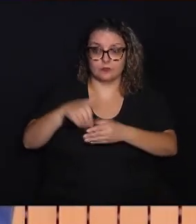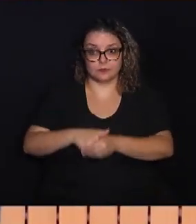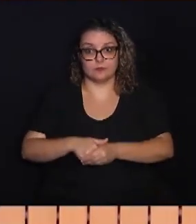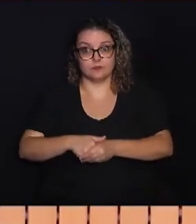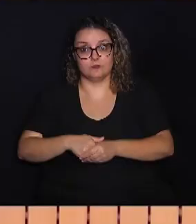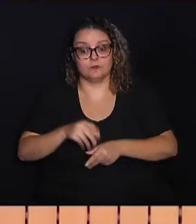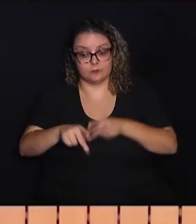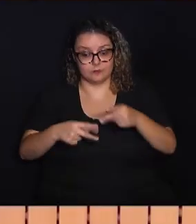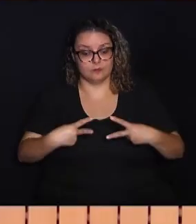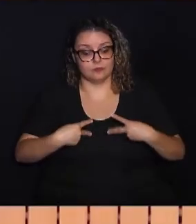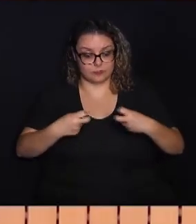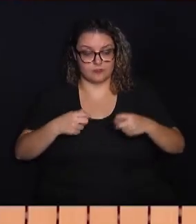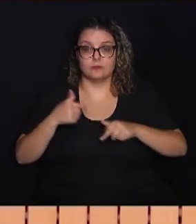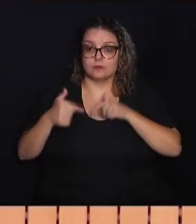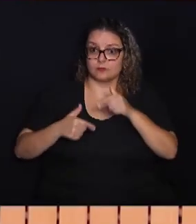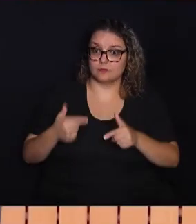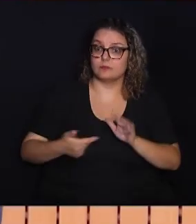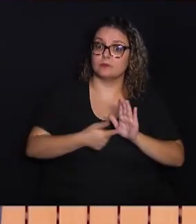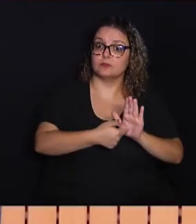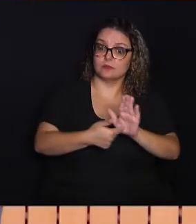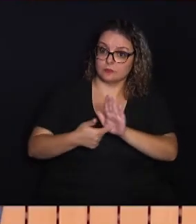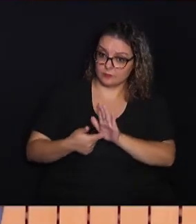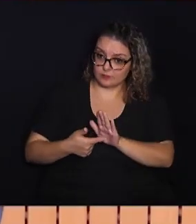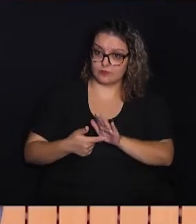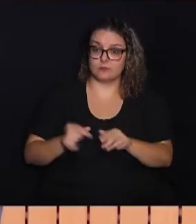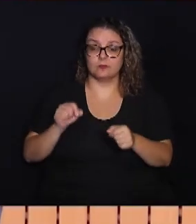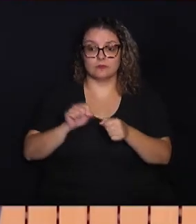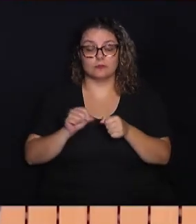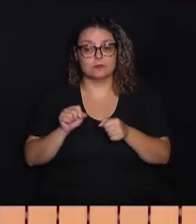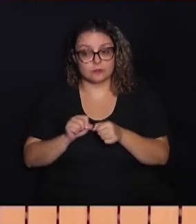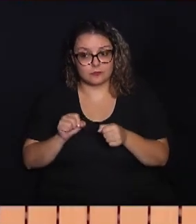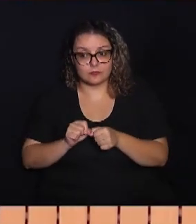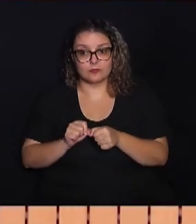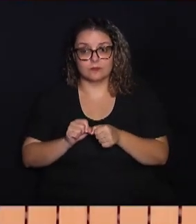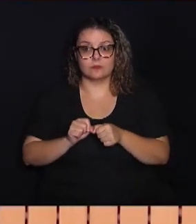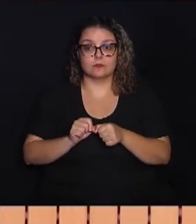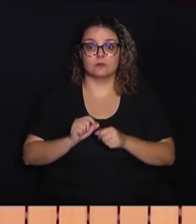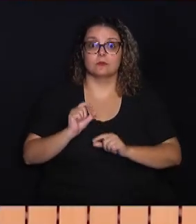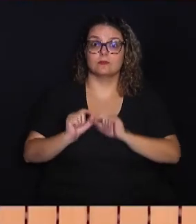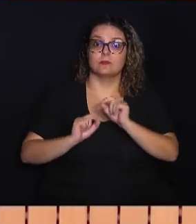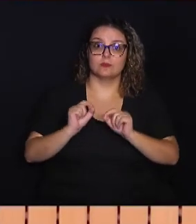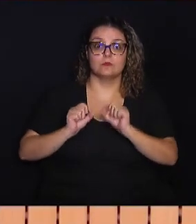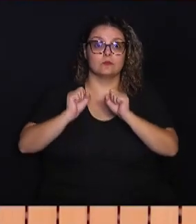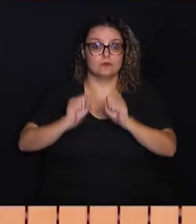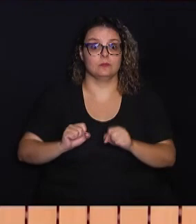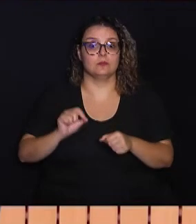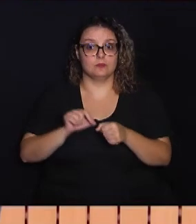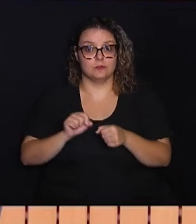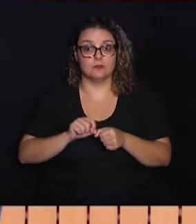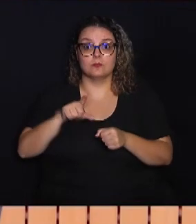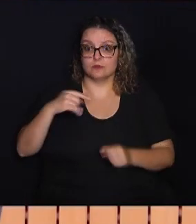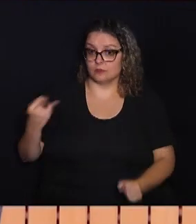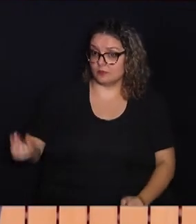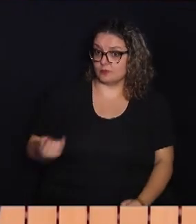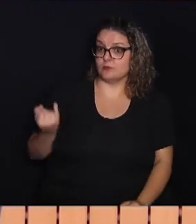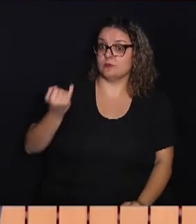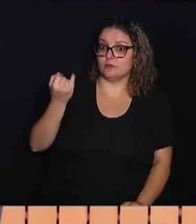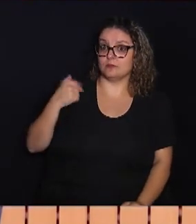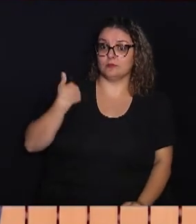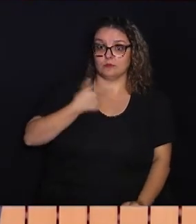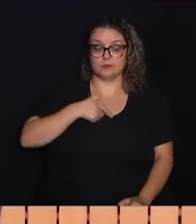população e mostrar o que fizemos e o que podemos fazer é muito importante né estar